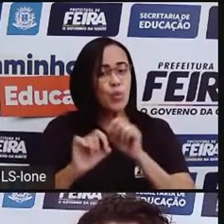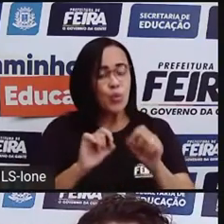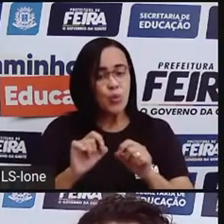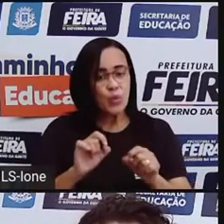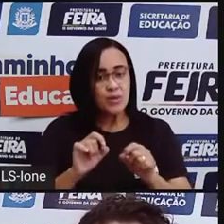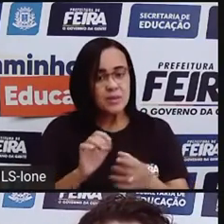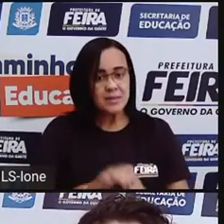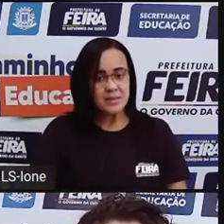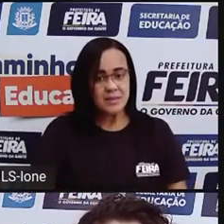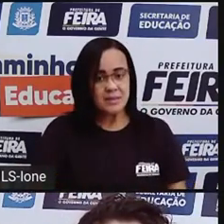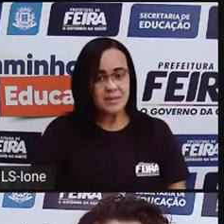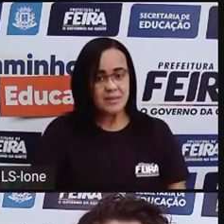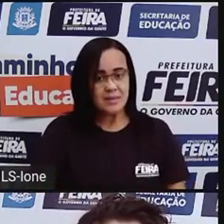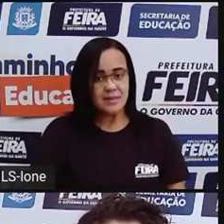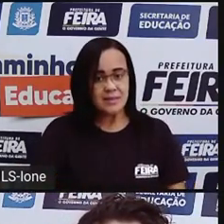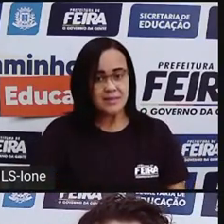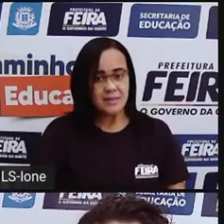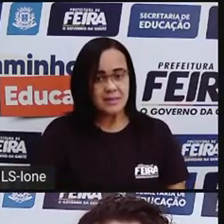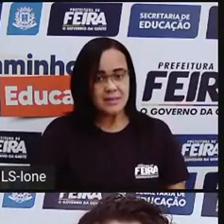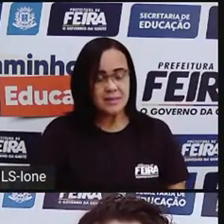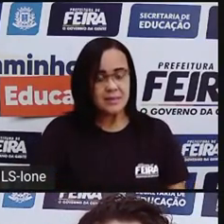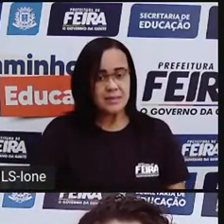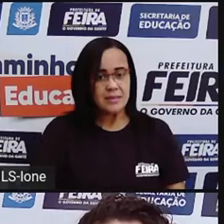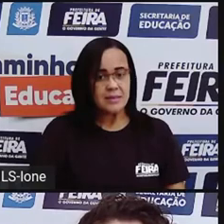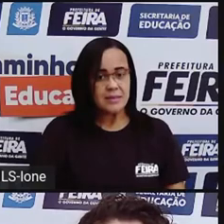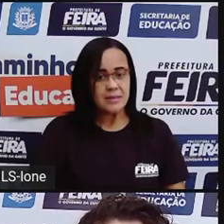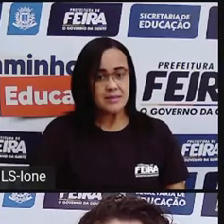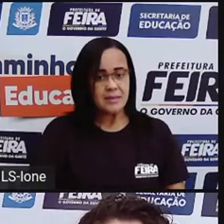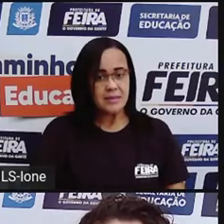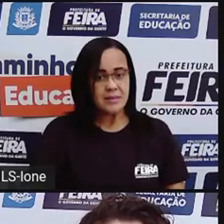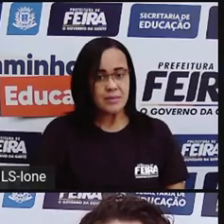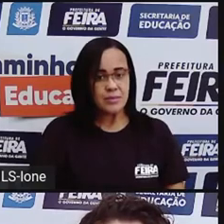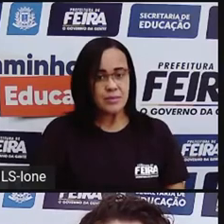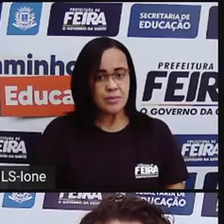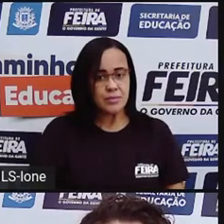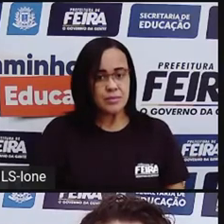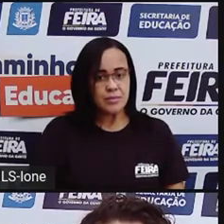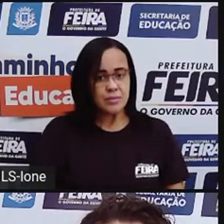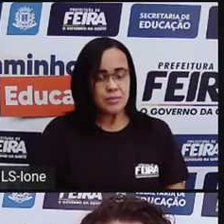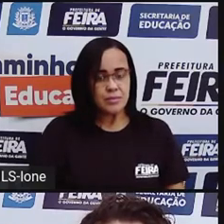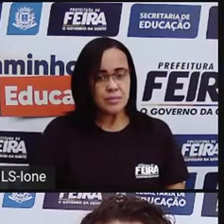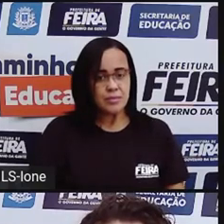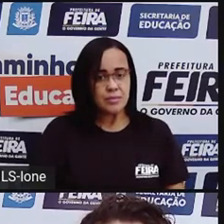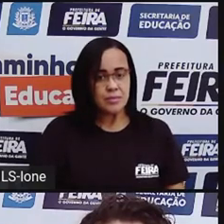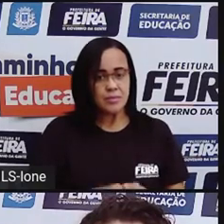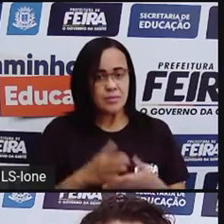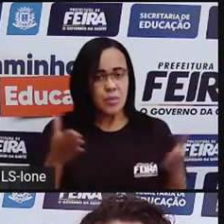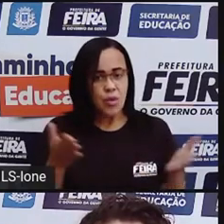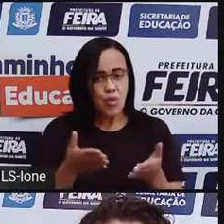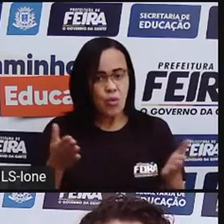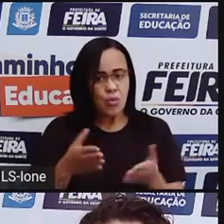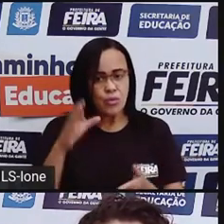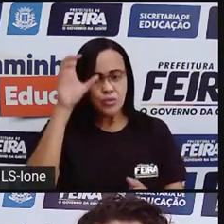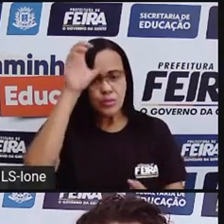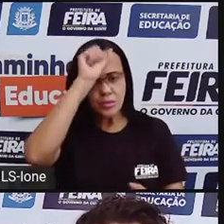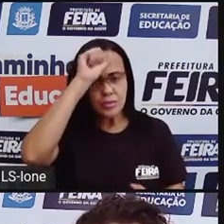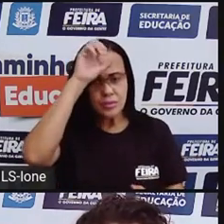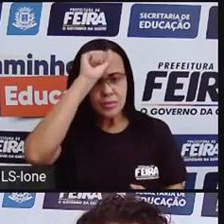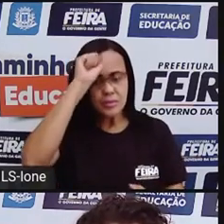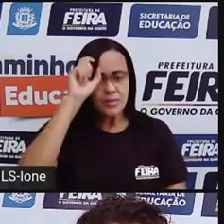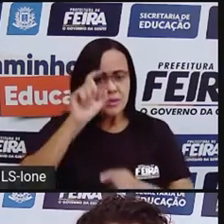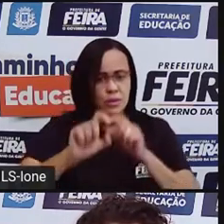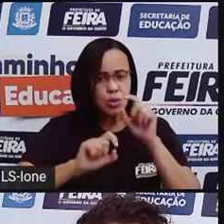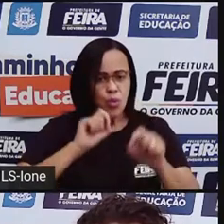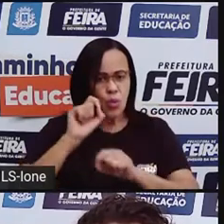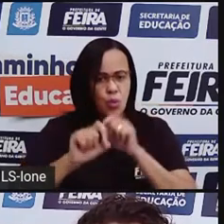com vocês um pouquinho sobre os cumprimentos em inglês. Como é que eu falo com